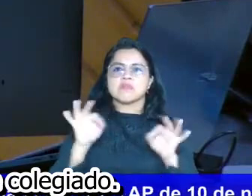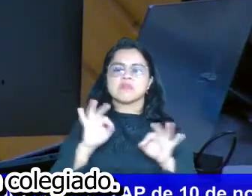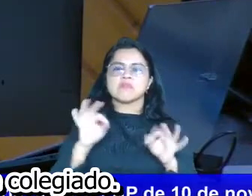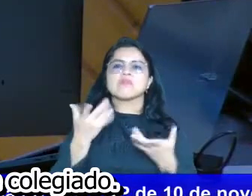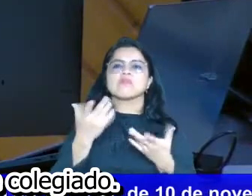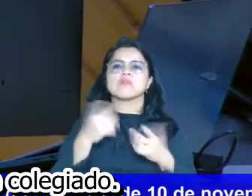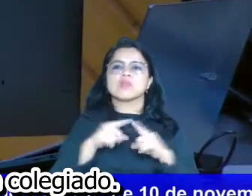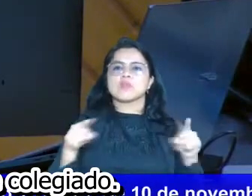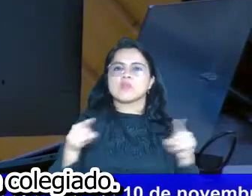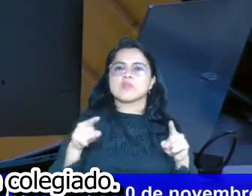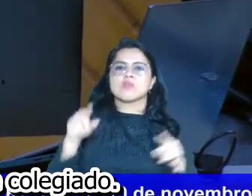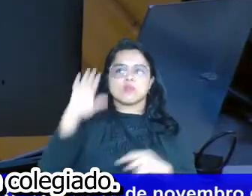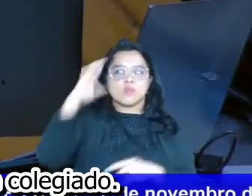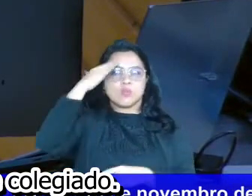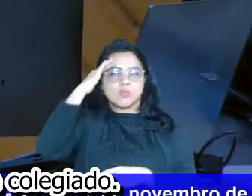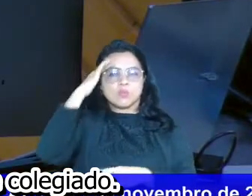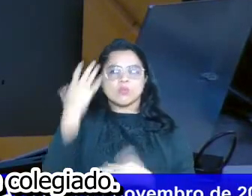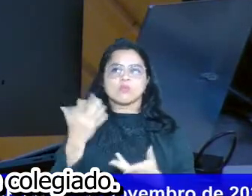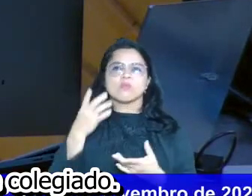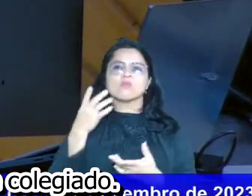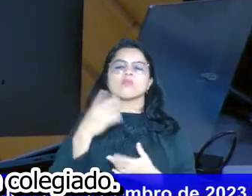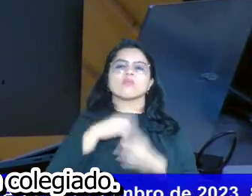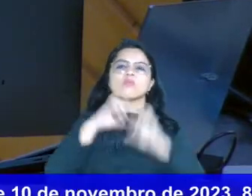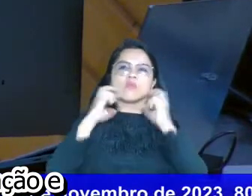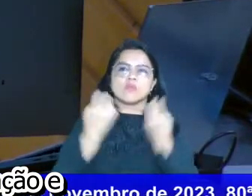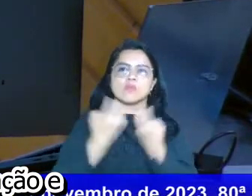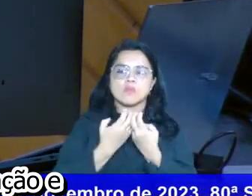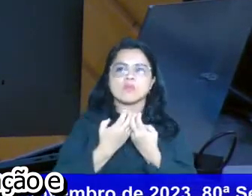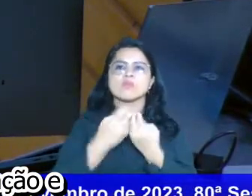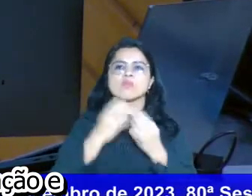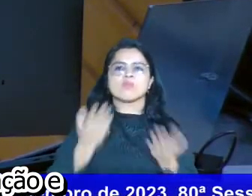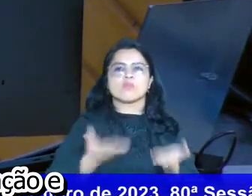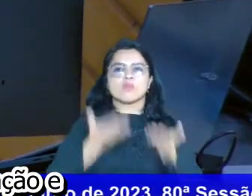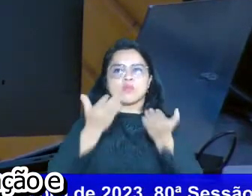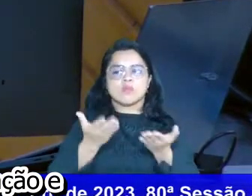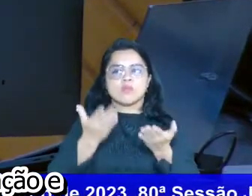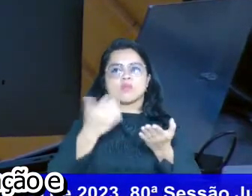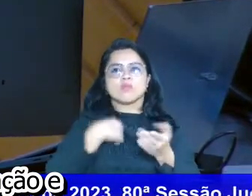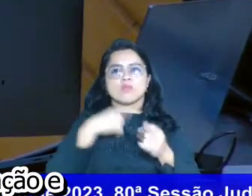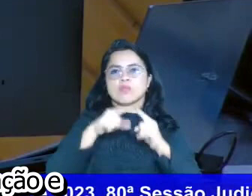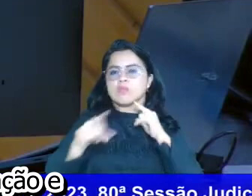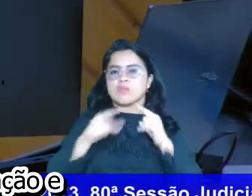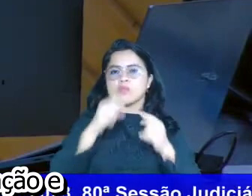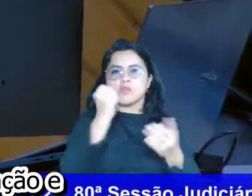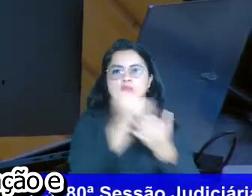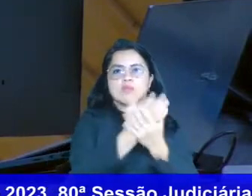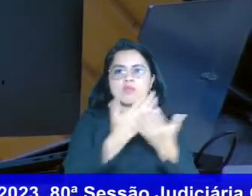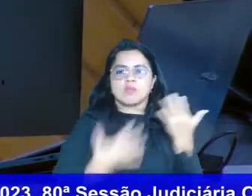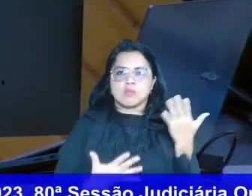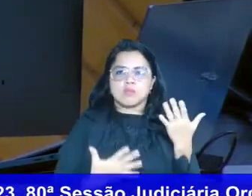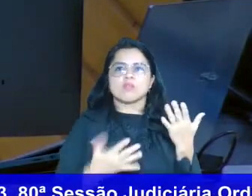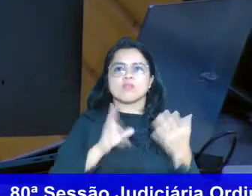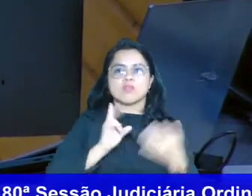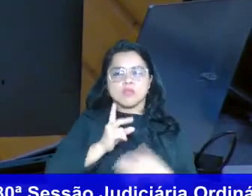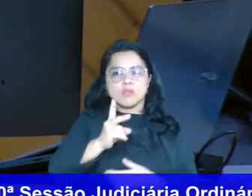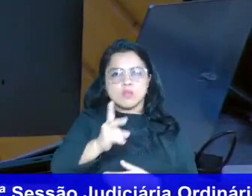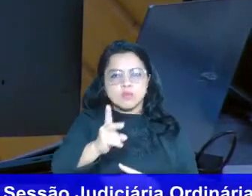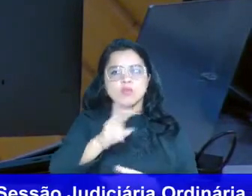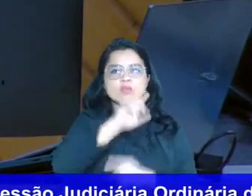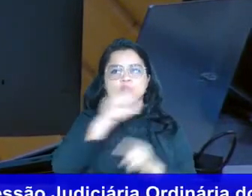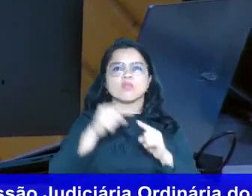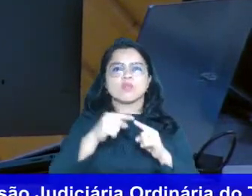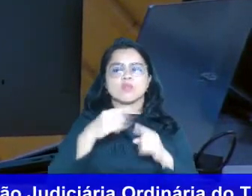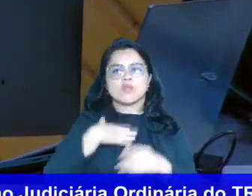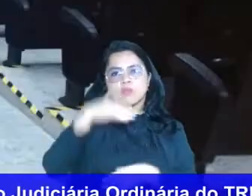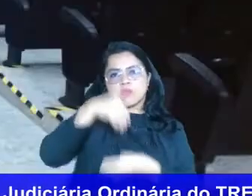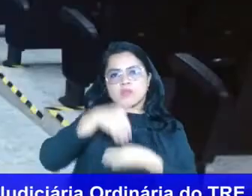somente o descontentamento com a decisão prolatada por este colegiado. Ante o exposto, rejeito os embargos de declaração e mantenho integralmente o